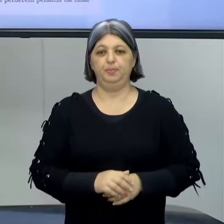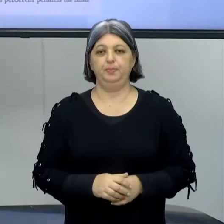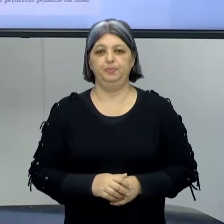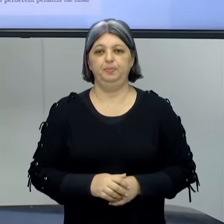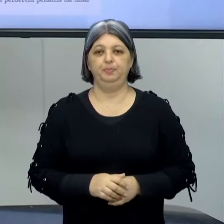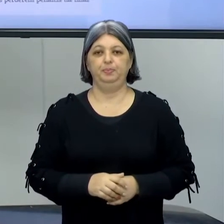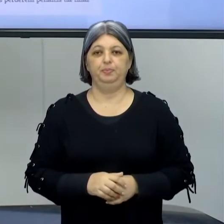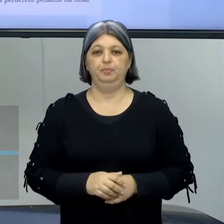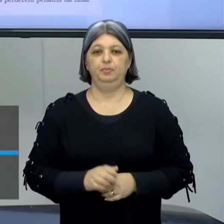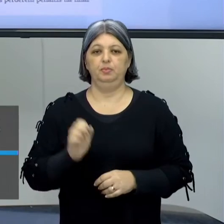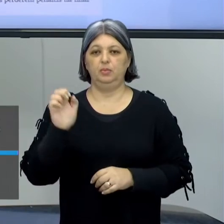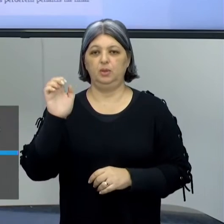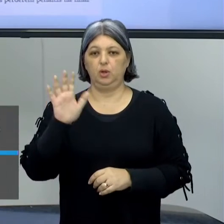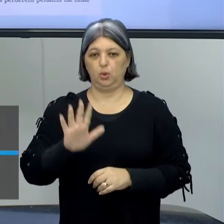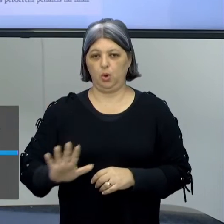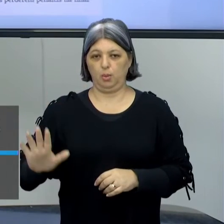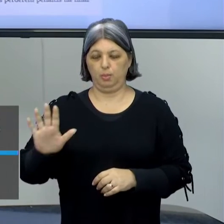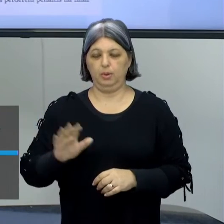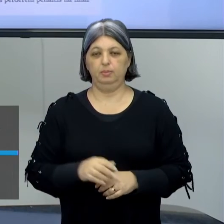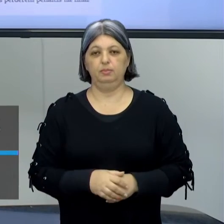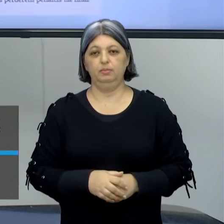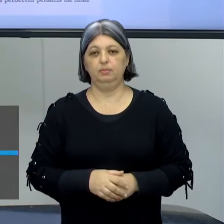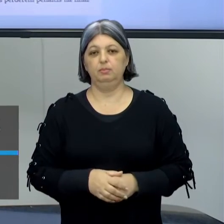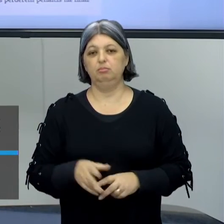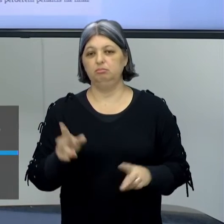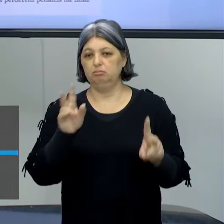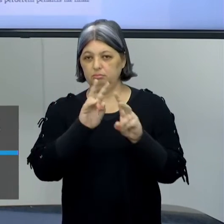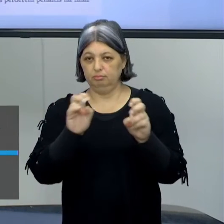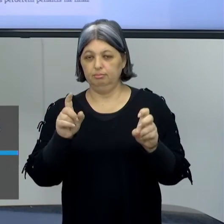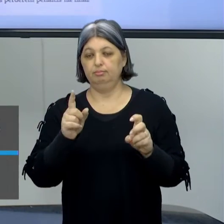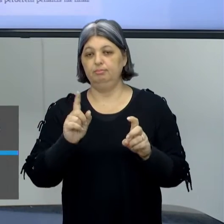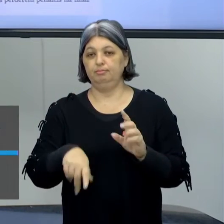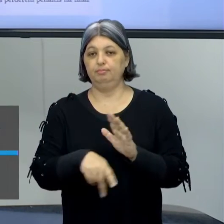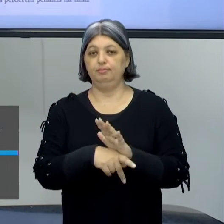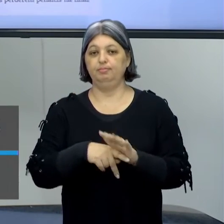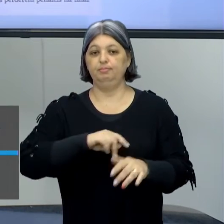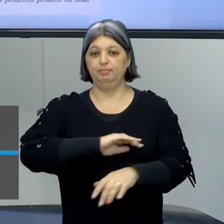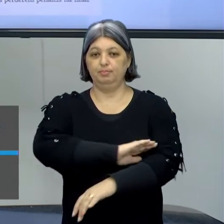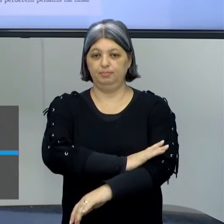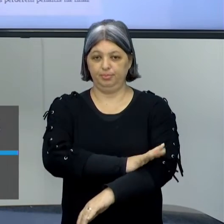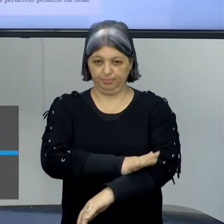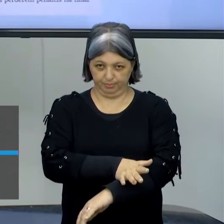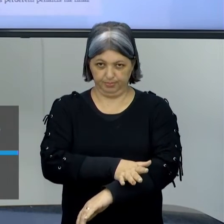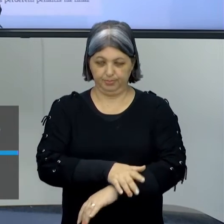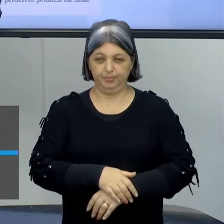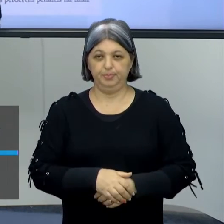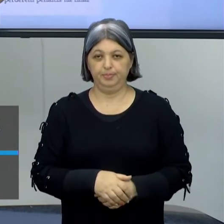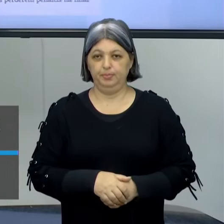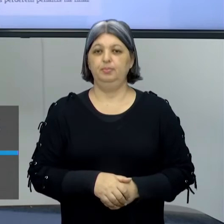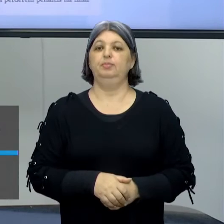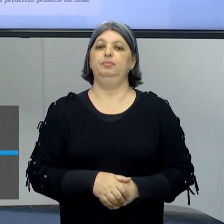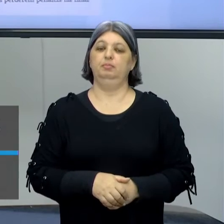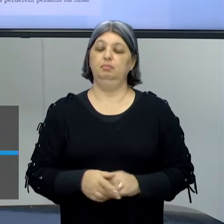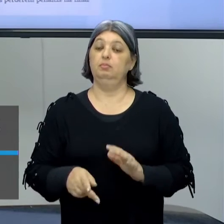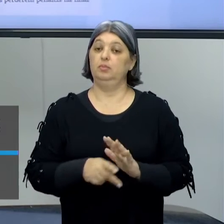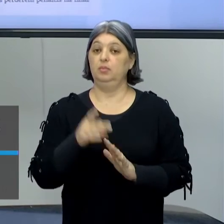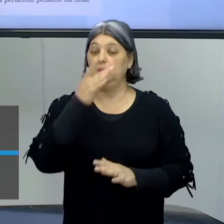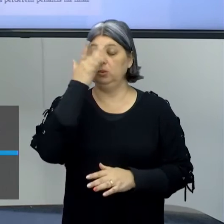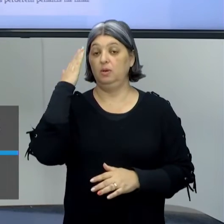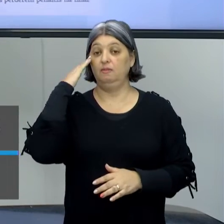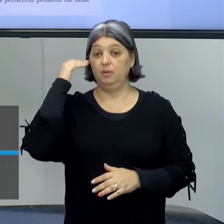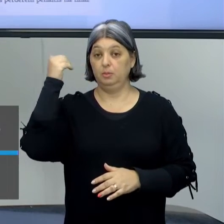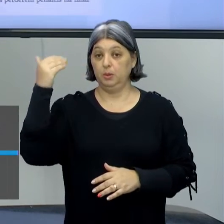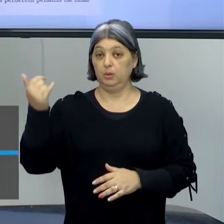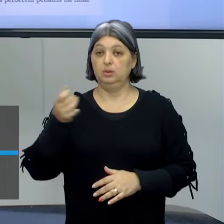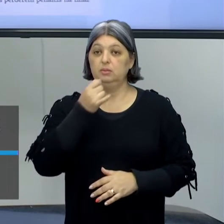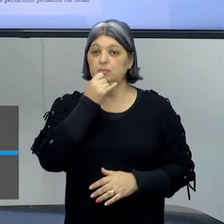de preconceito, ela atinge atletas de ponta, né? Atletas,